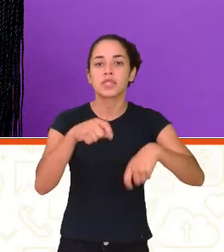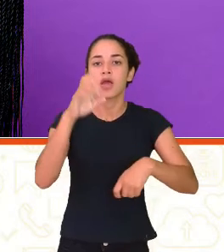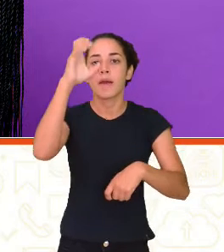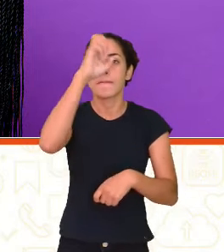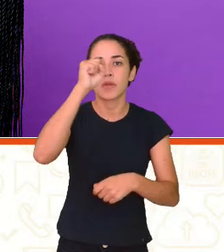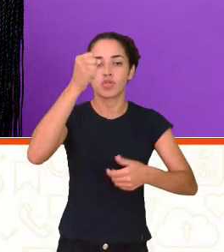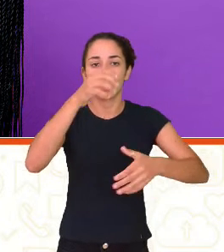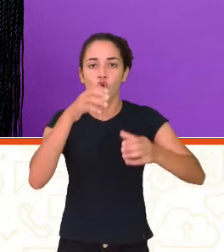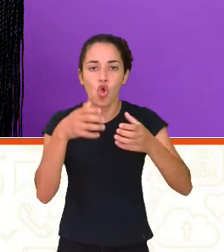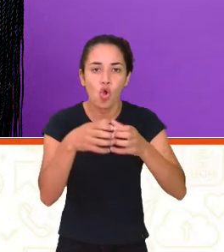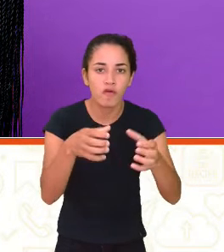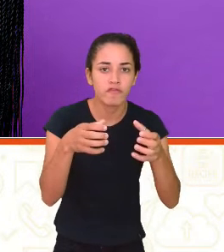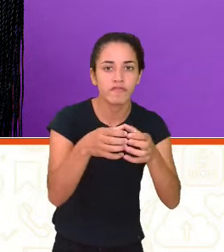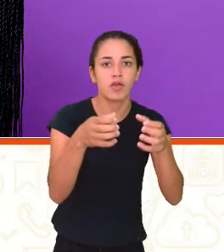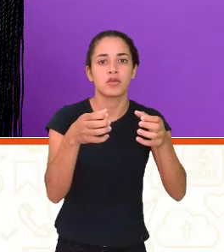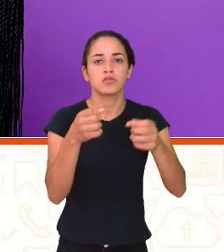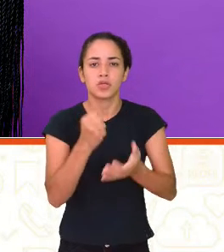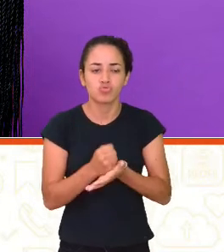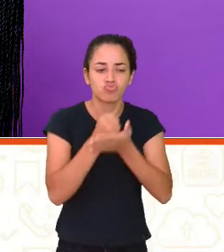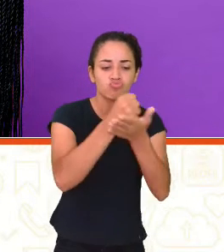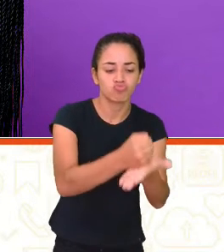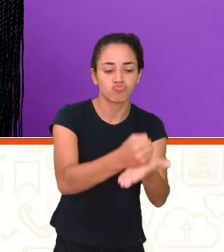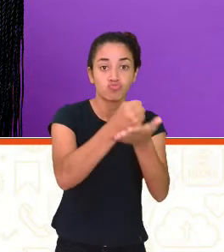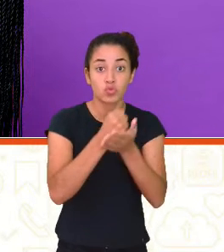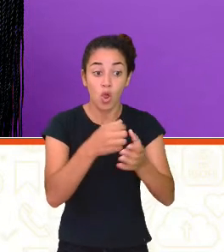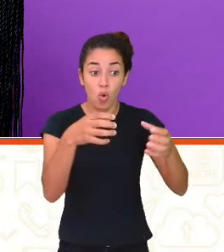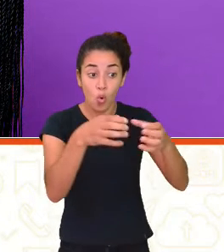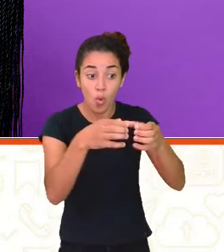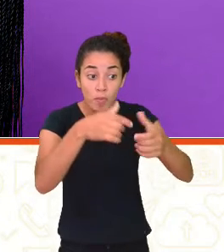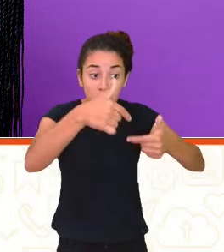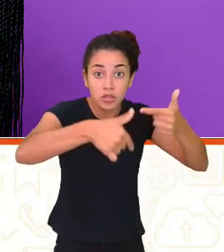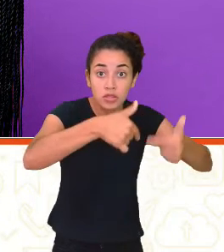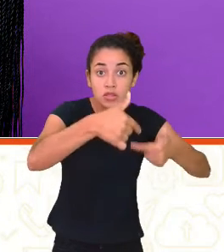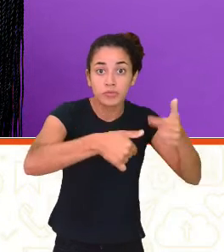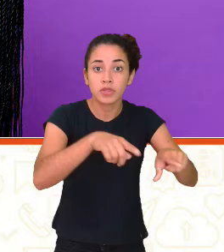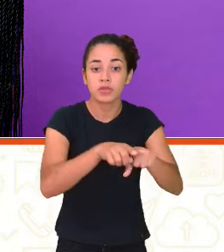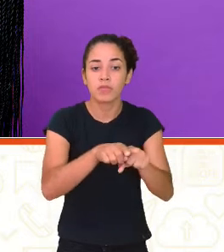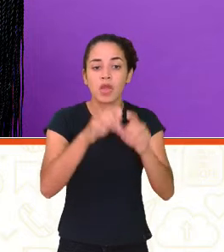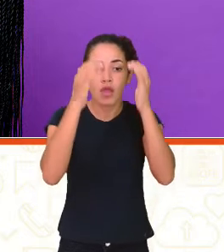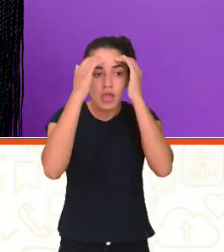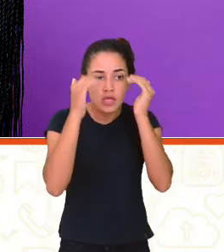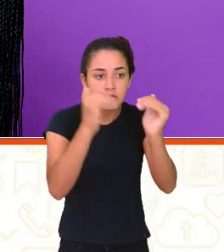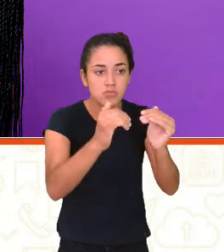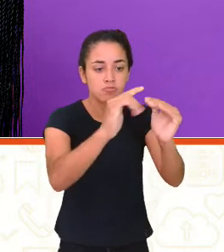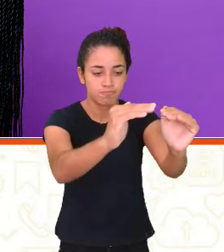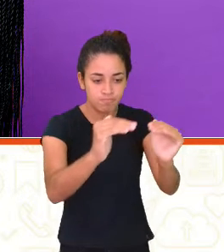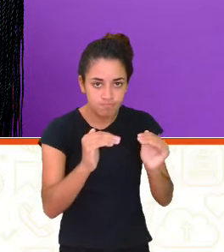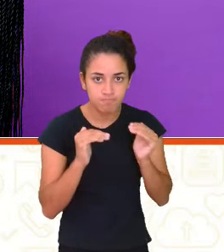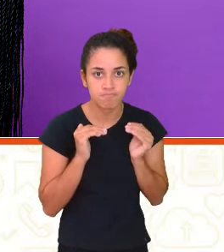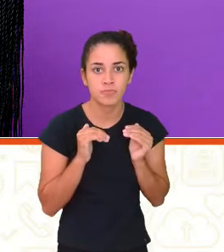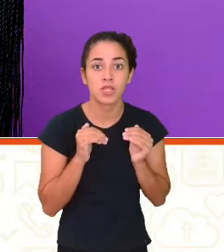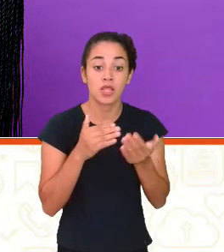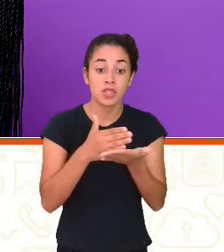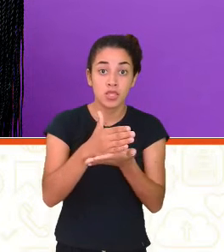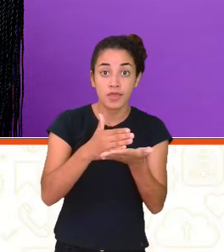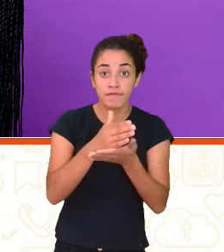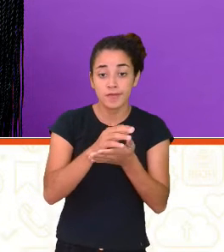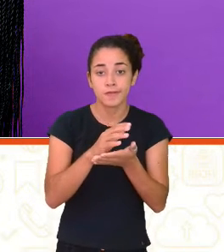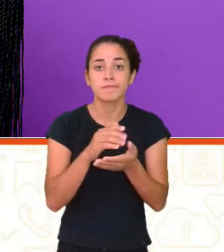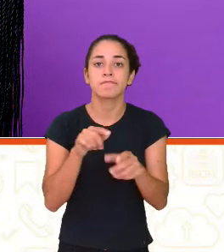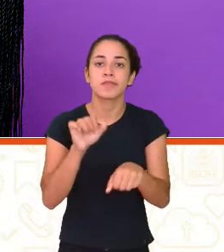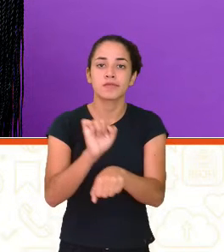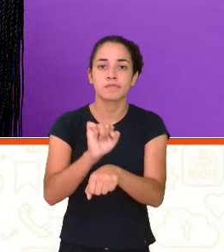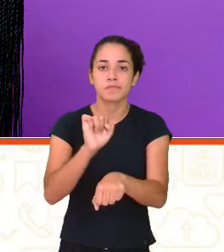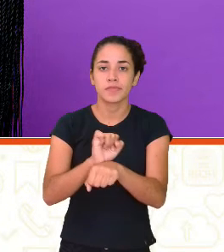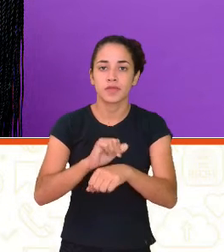a conviver, cooperar, trabalhar em equipe, respeitar diferenças, dividir e